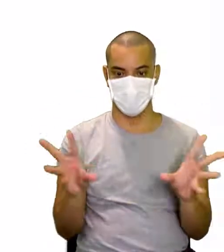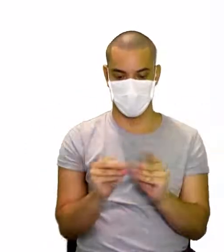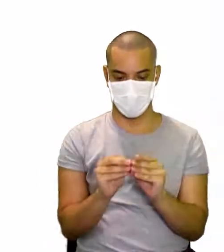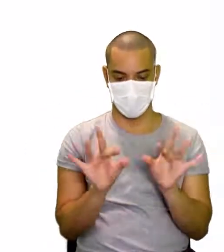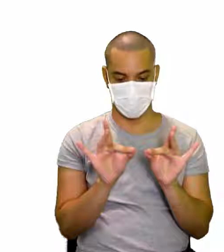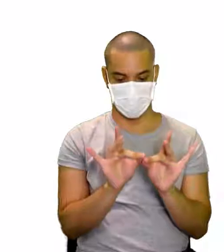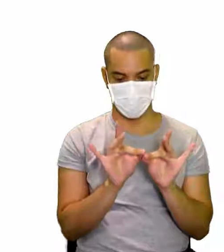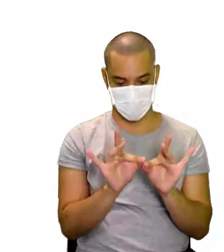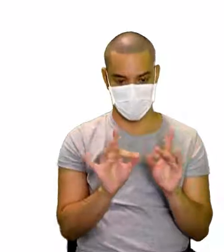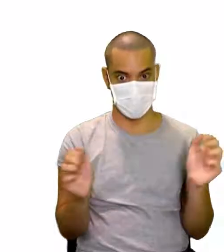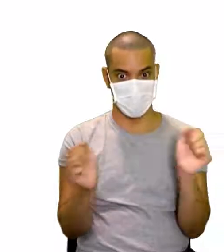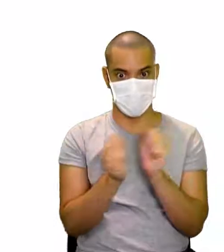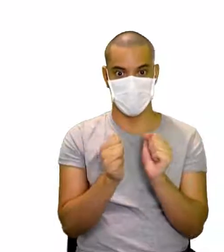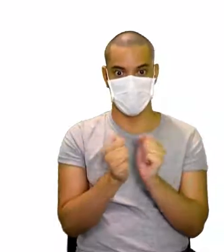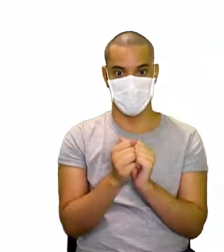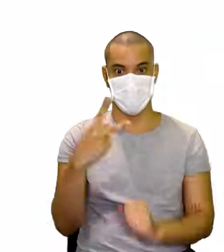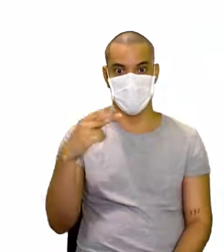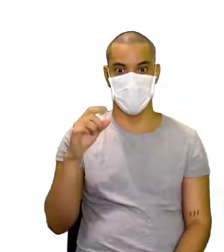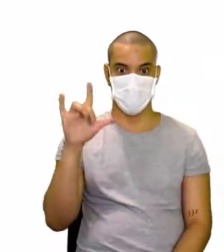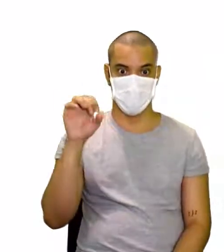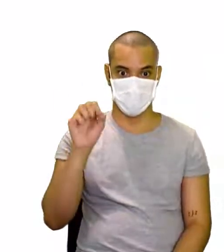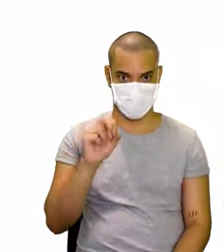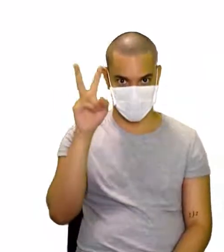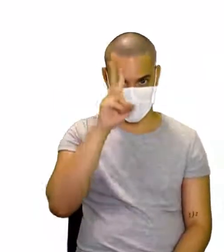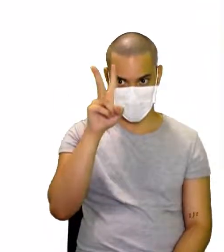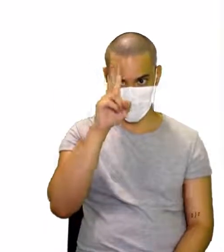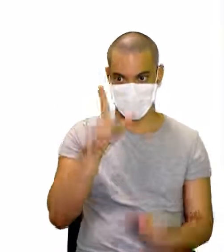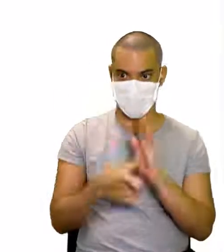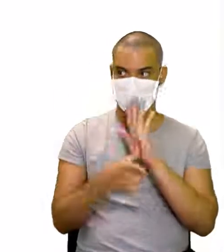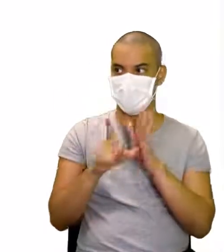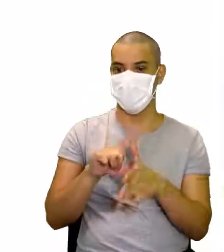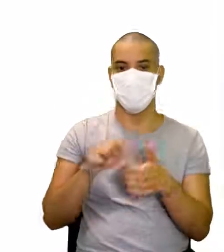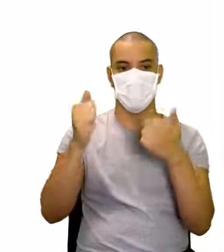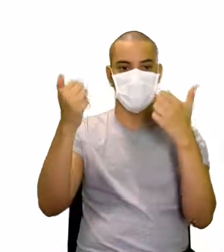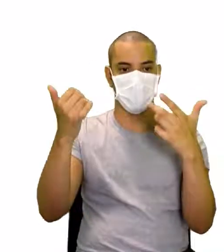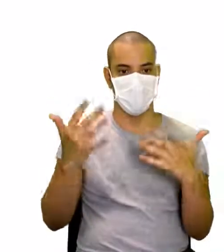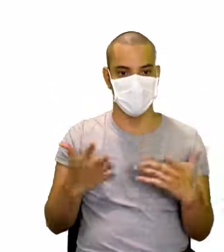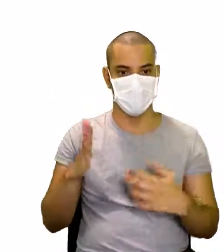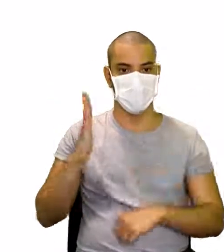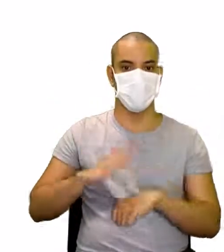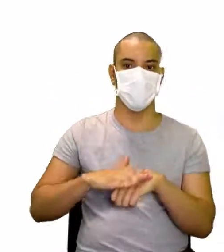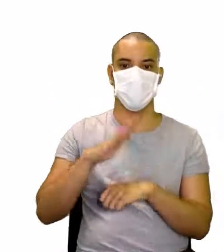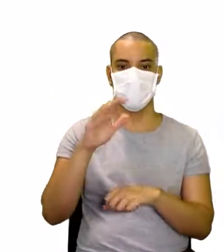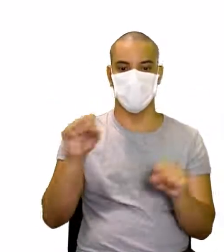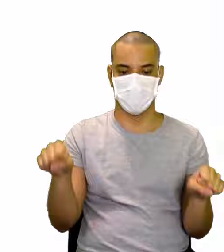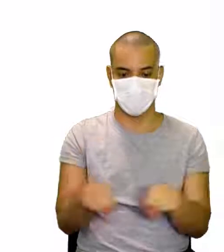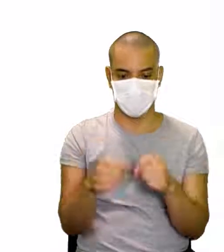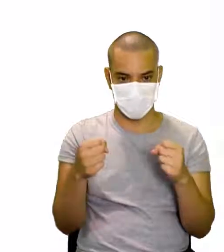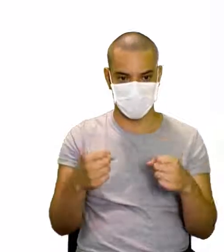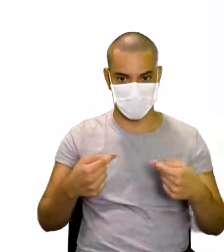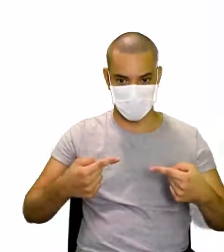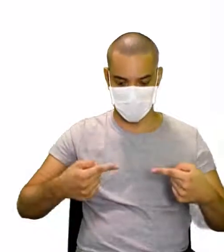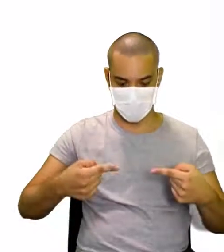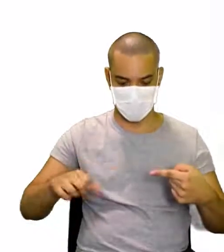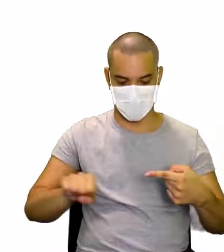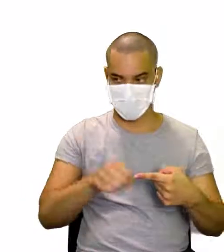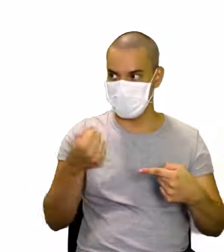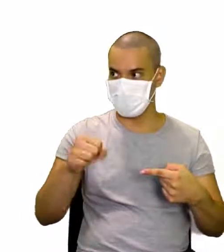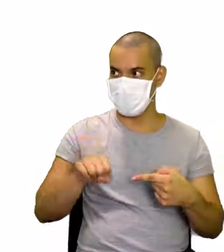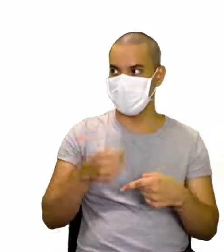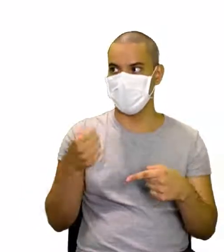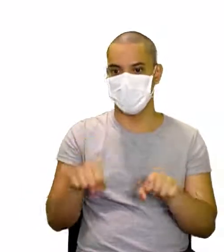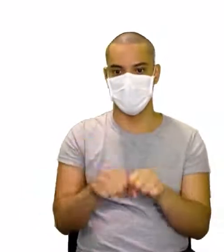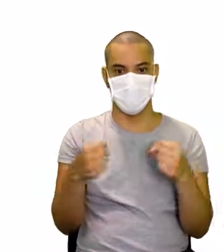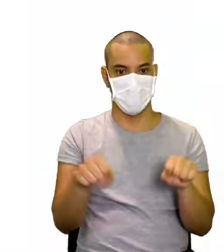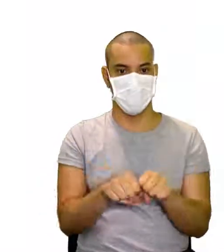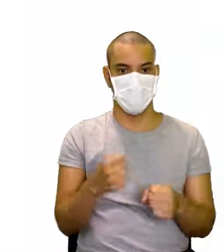Inseparabilidade dos polos magnéticos. O que eu falei para vocês? Quanto mais você quebrar um ímã, vamos rachar esse ímã no meio aqui, ó.